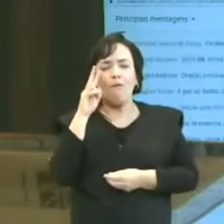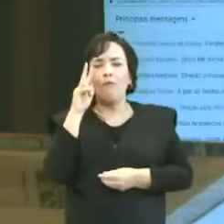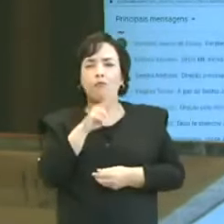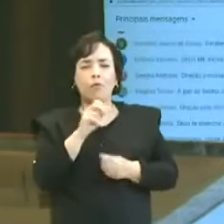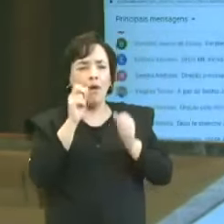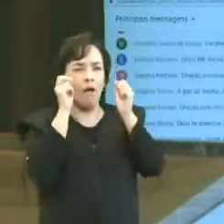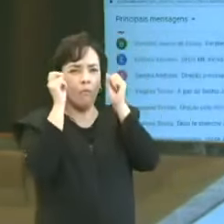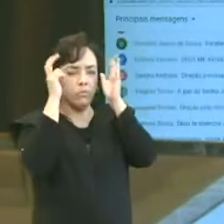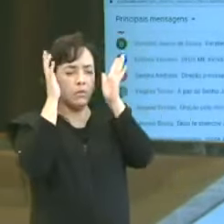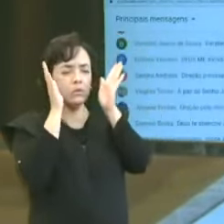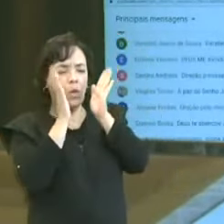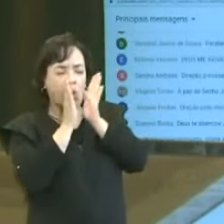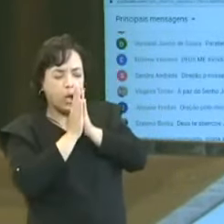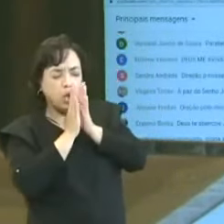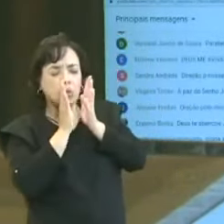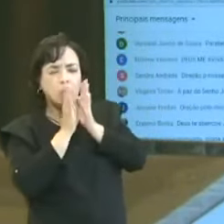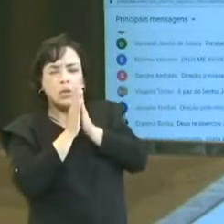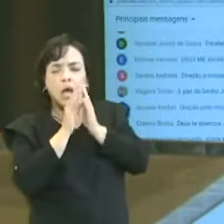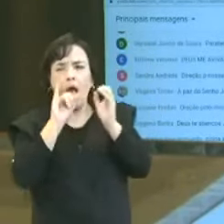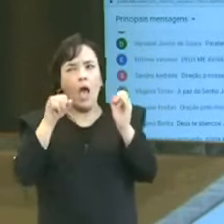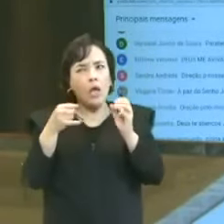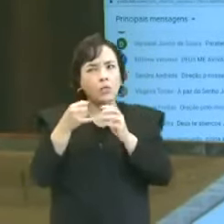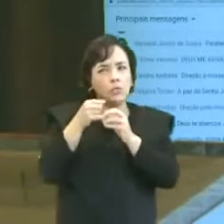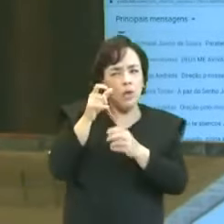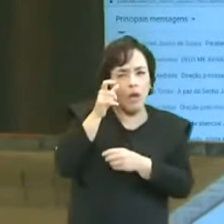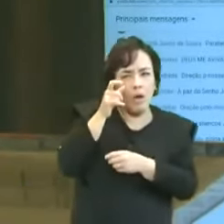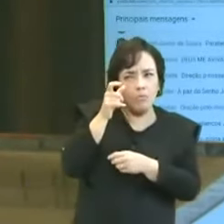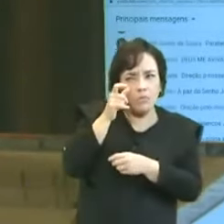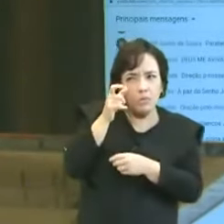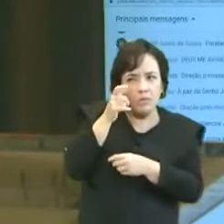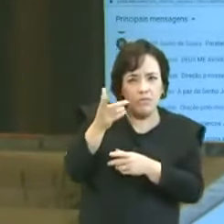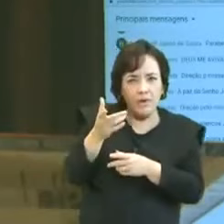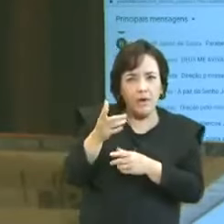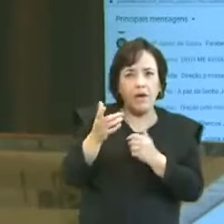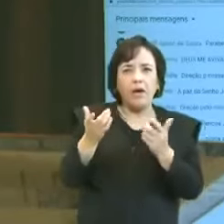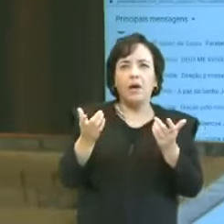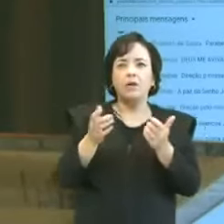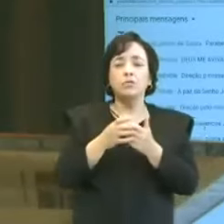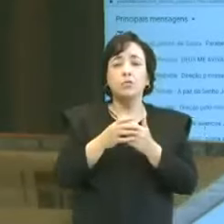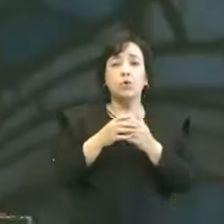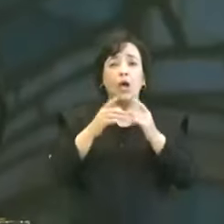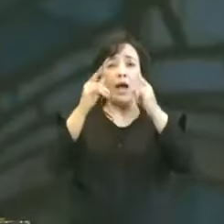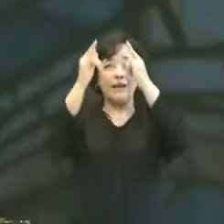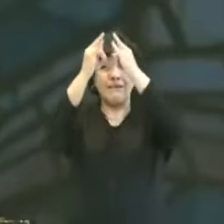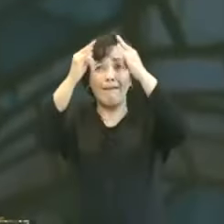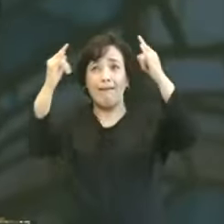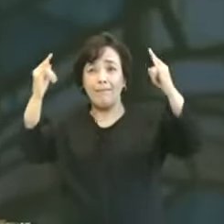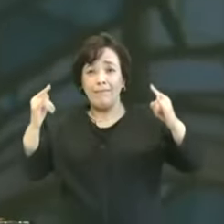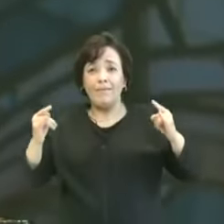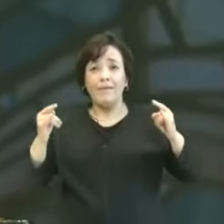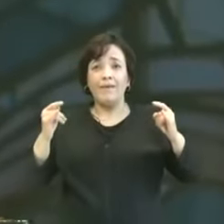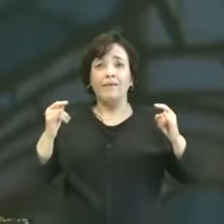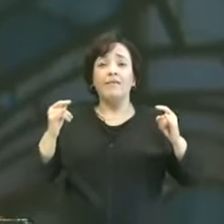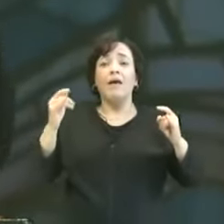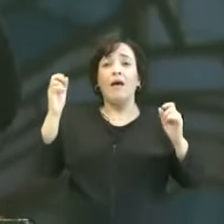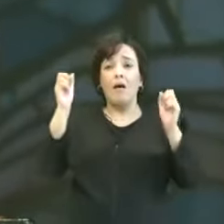Bíblia diz que agora ele não sai do meio da tenda, ele estava ali